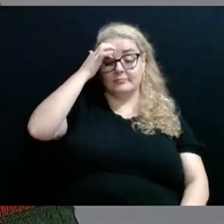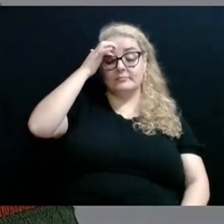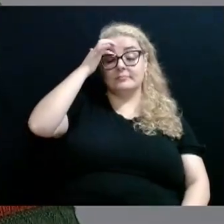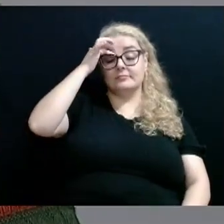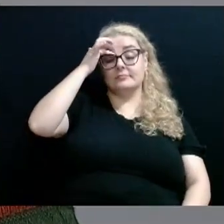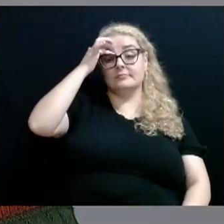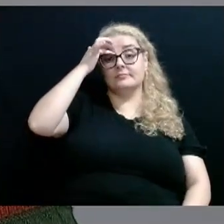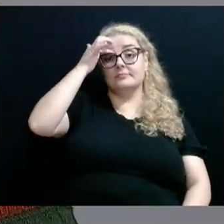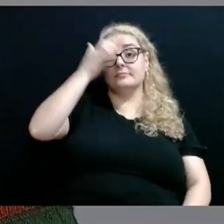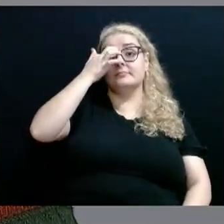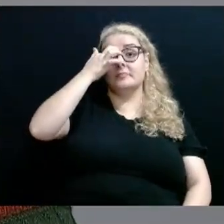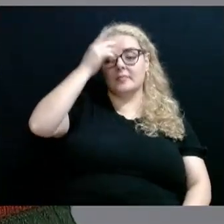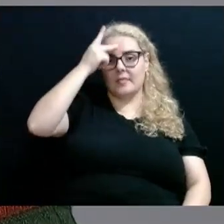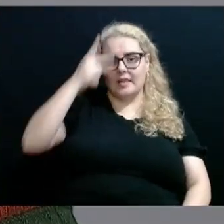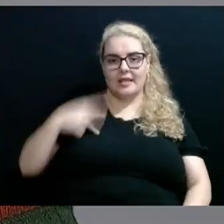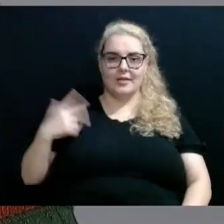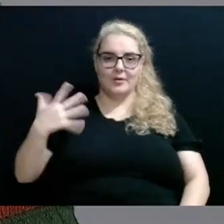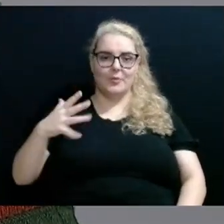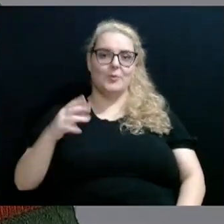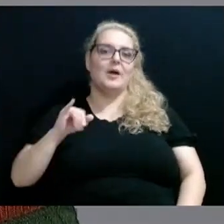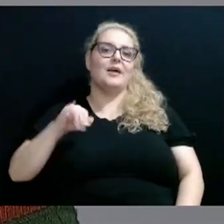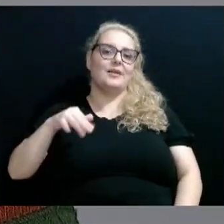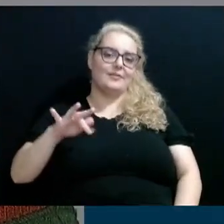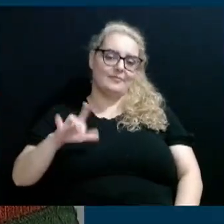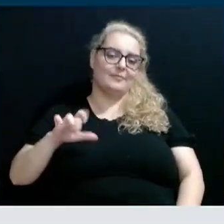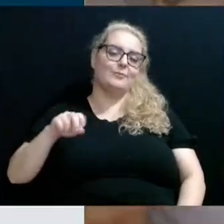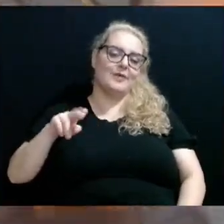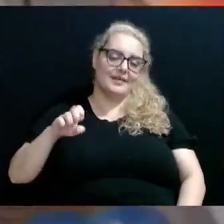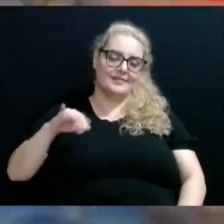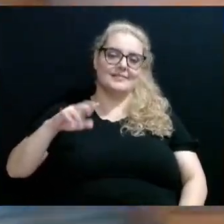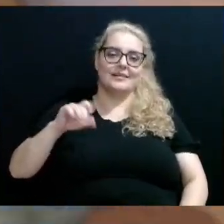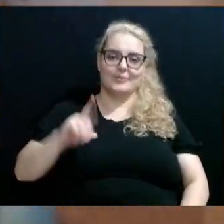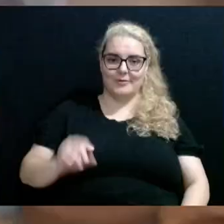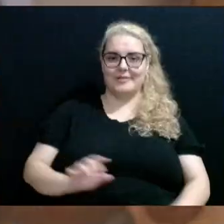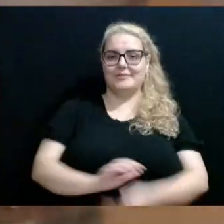a divulgadora, a influenciadora do negócio dela.